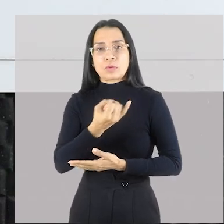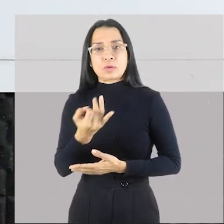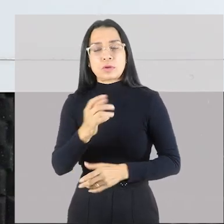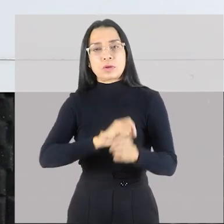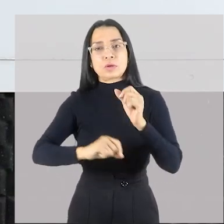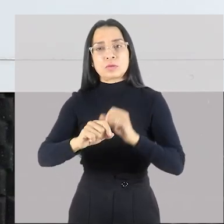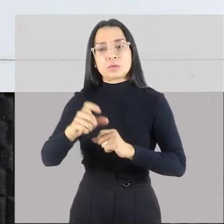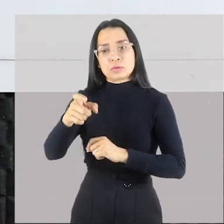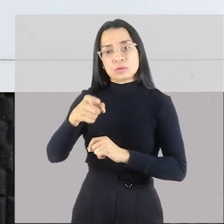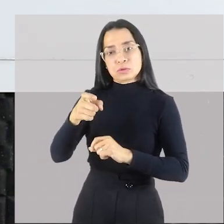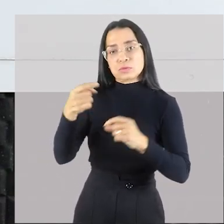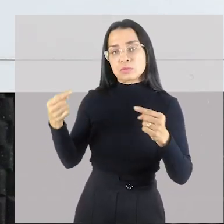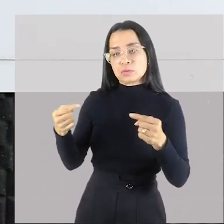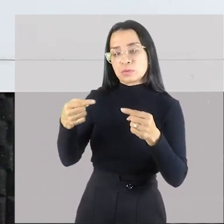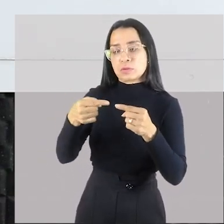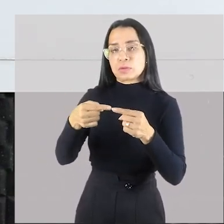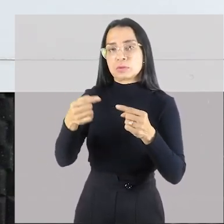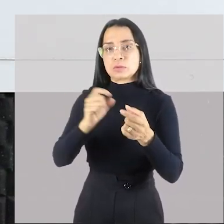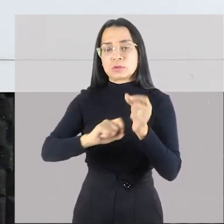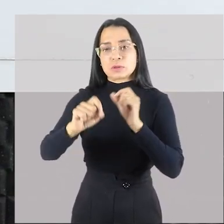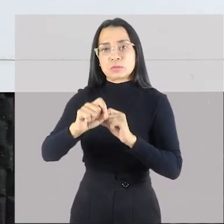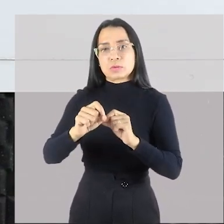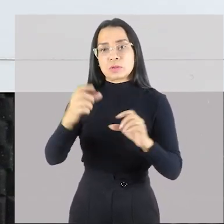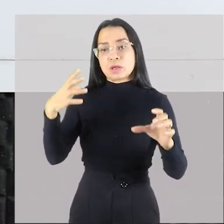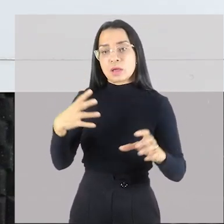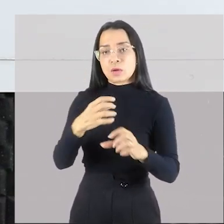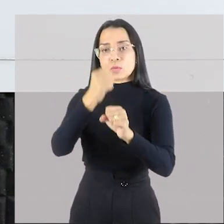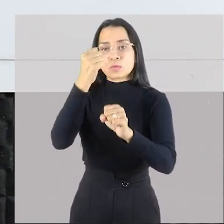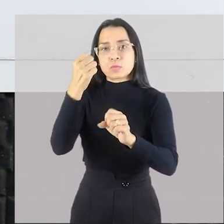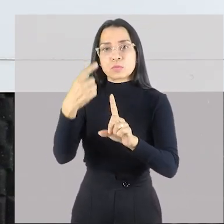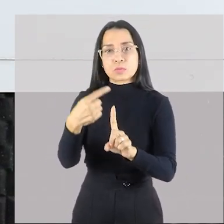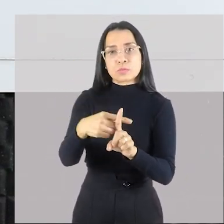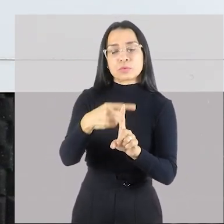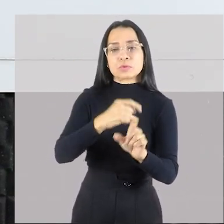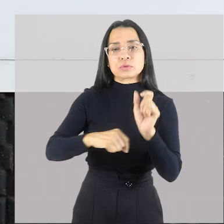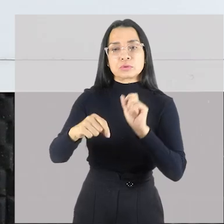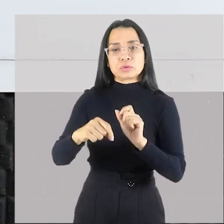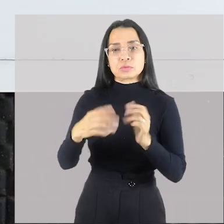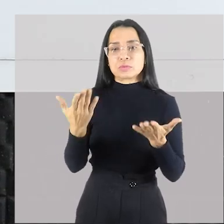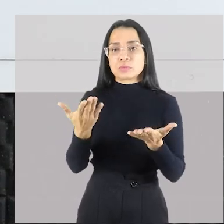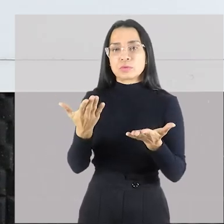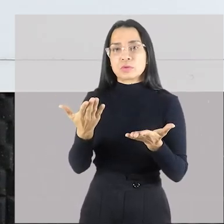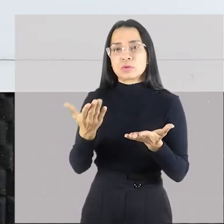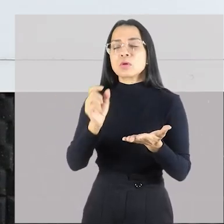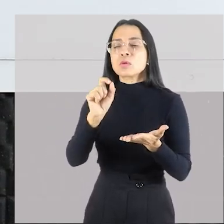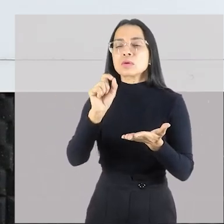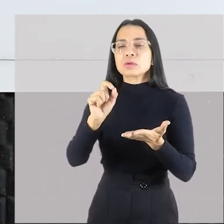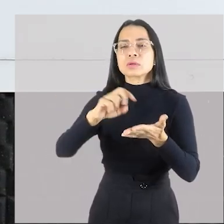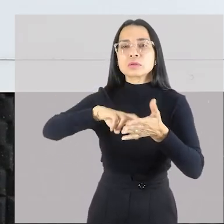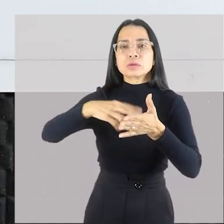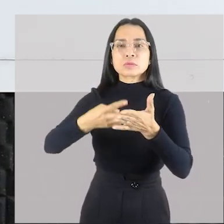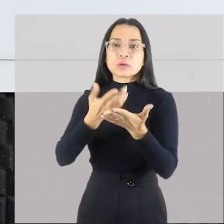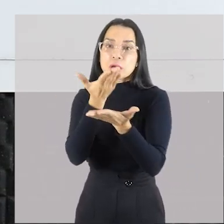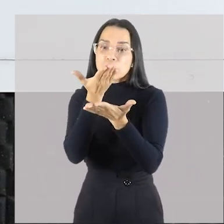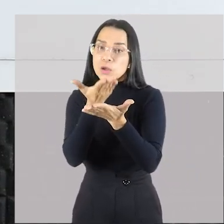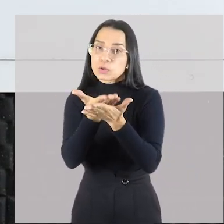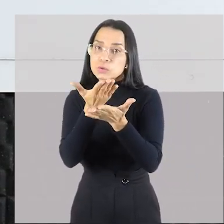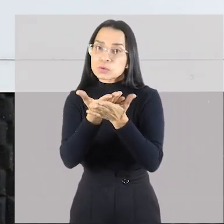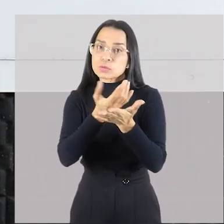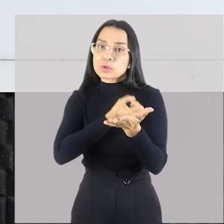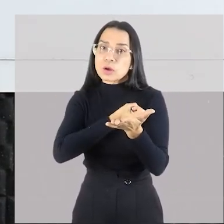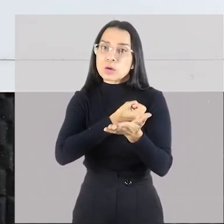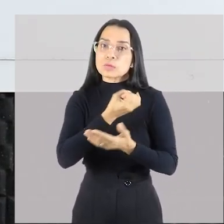vai estar associado a um lucro positivo. Turma, isso é estudar o sinal. A gente responde a questão estudando o